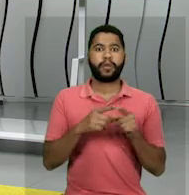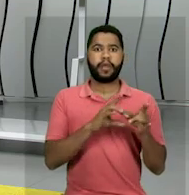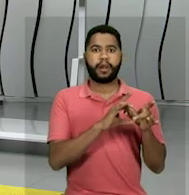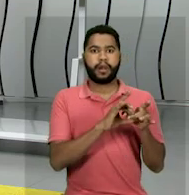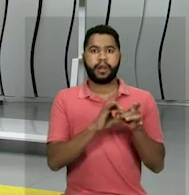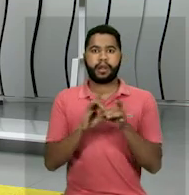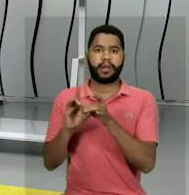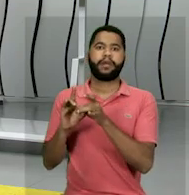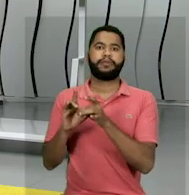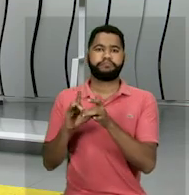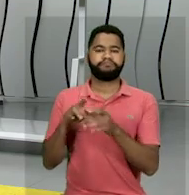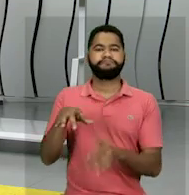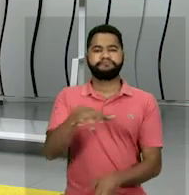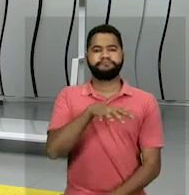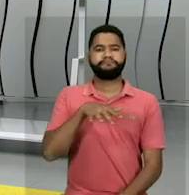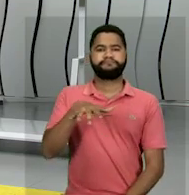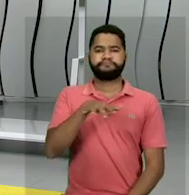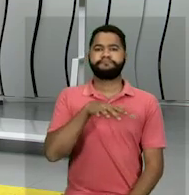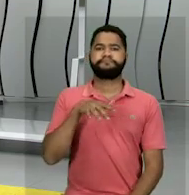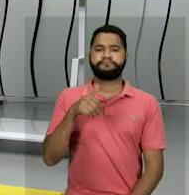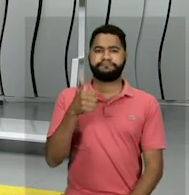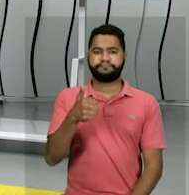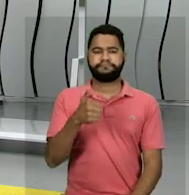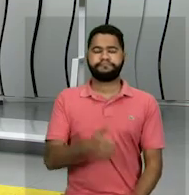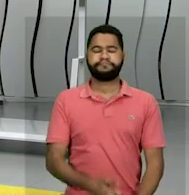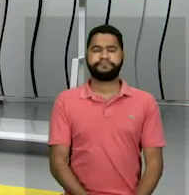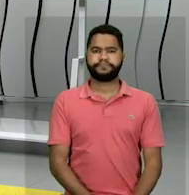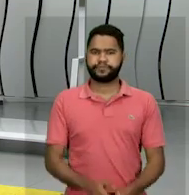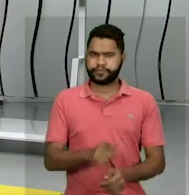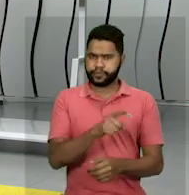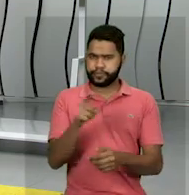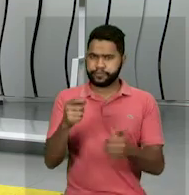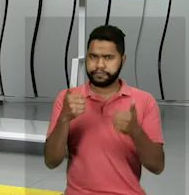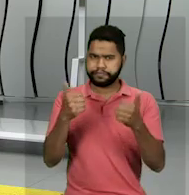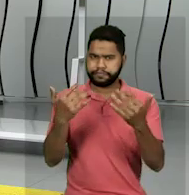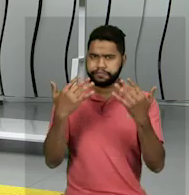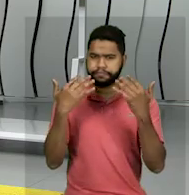muito cobrado nas avaliações externas. Vamos lá? Todo mundo comigo?